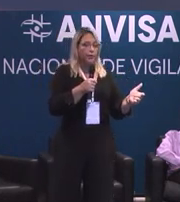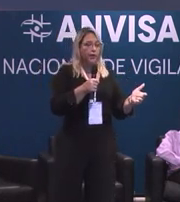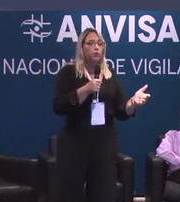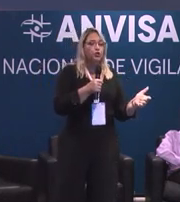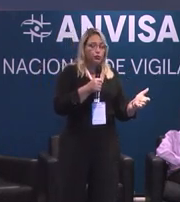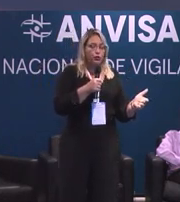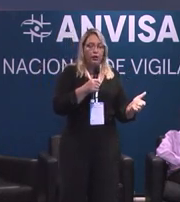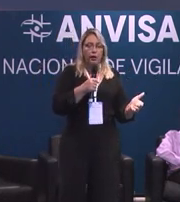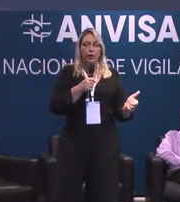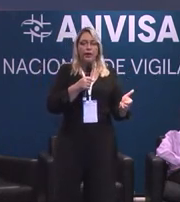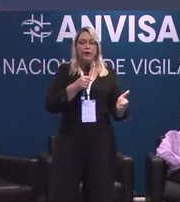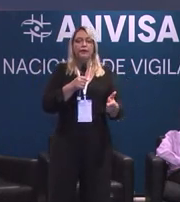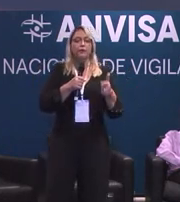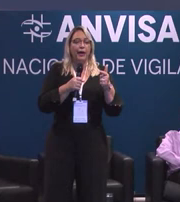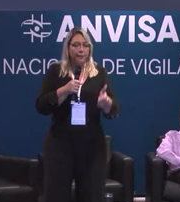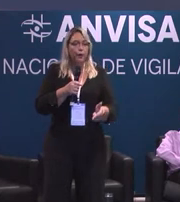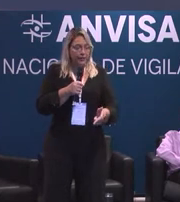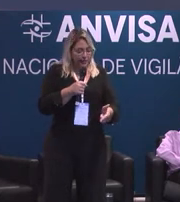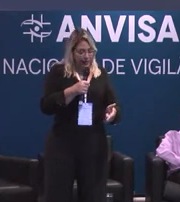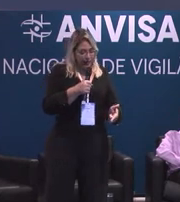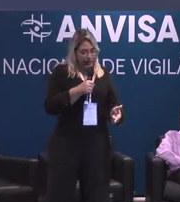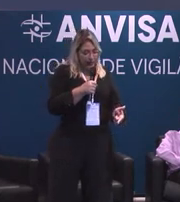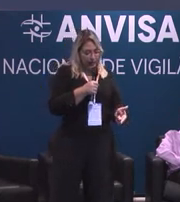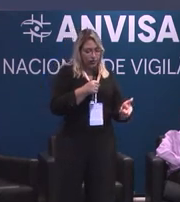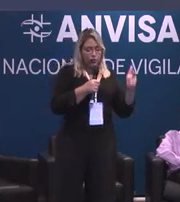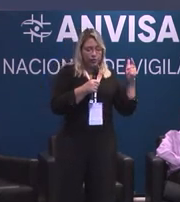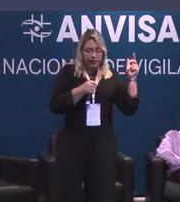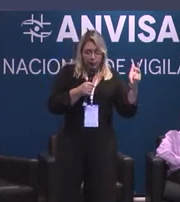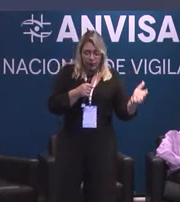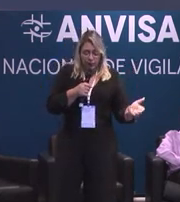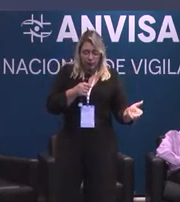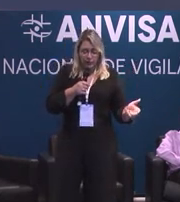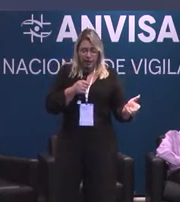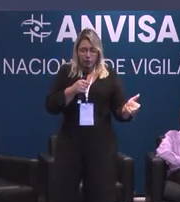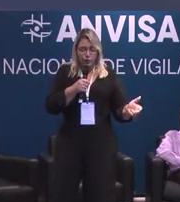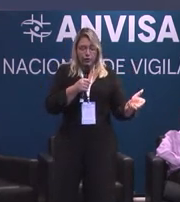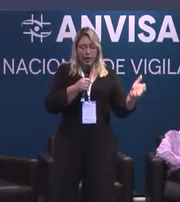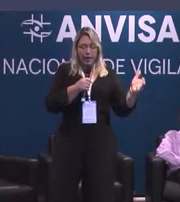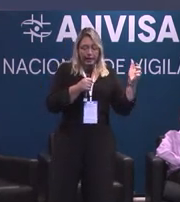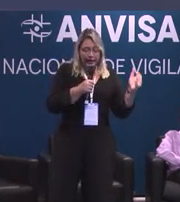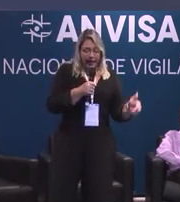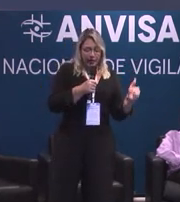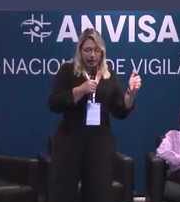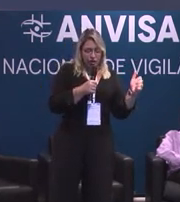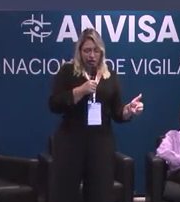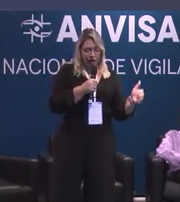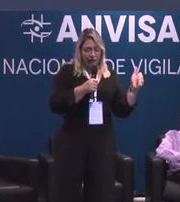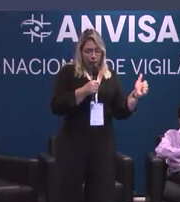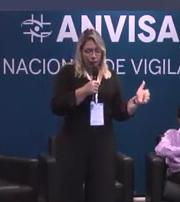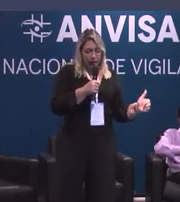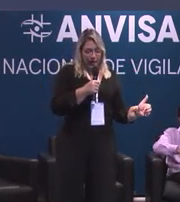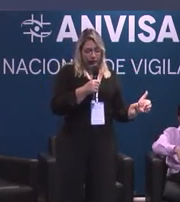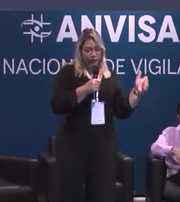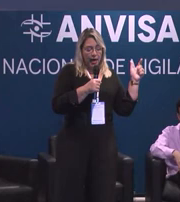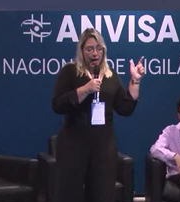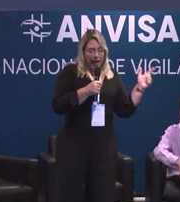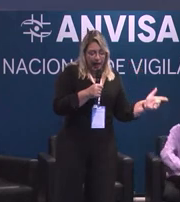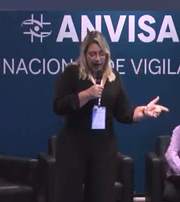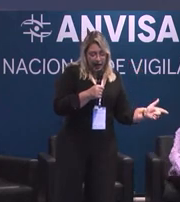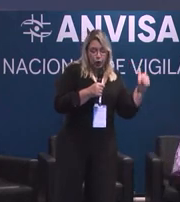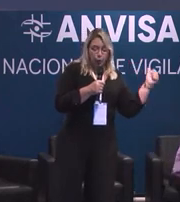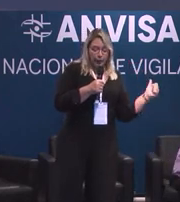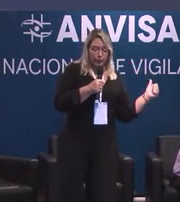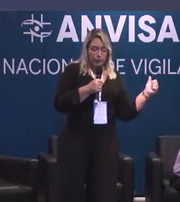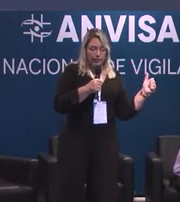é inconstitucional. Então, a importância da lei de taxas, o entendimento de que os recursos devem estar vinculados